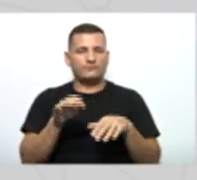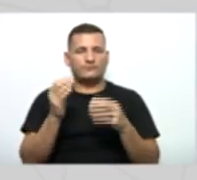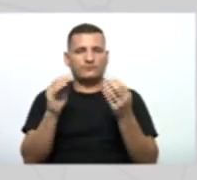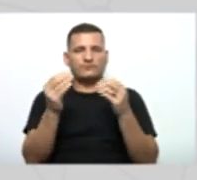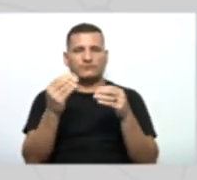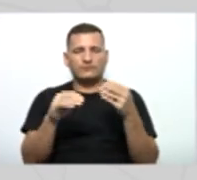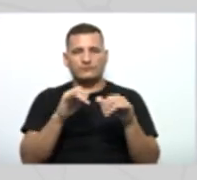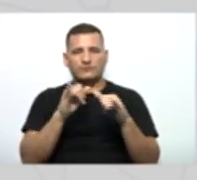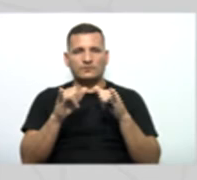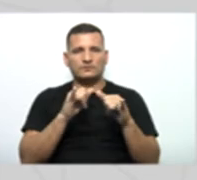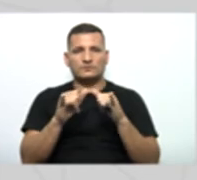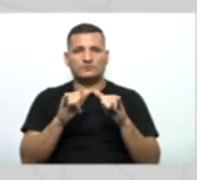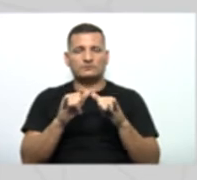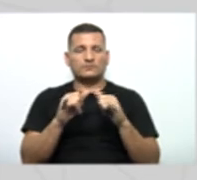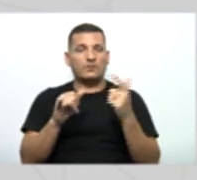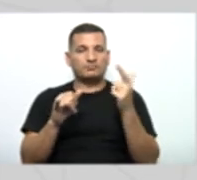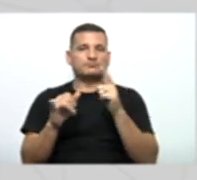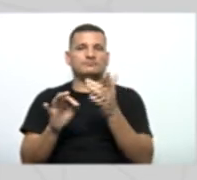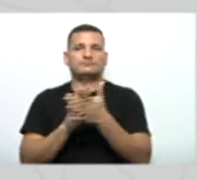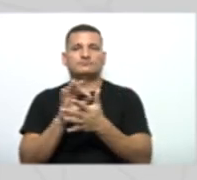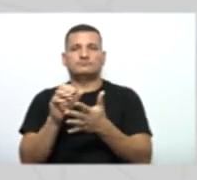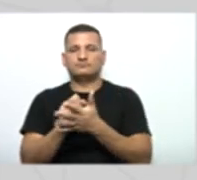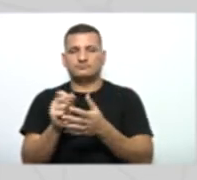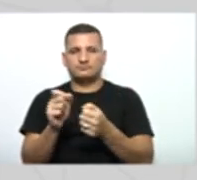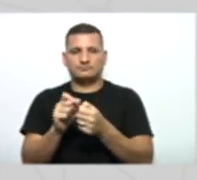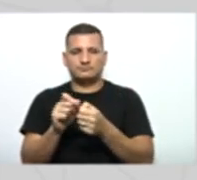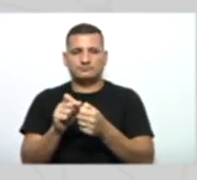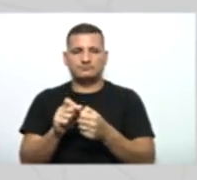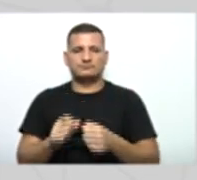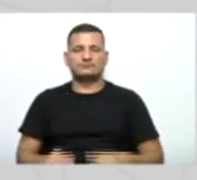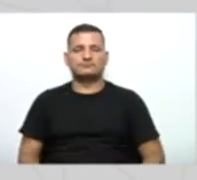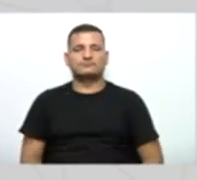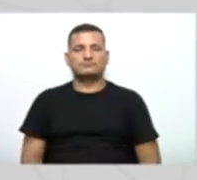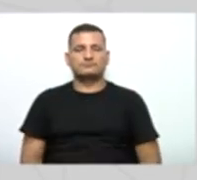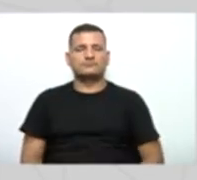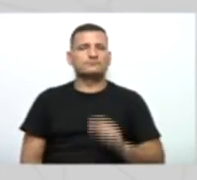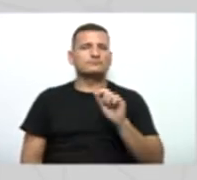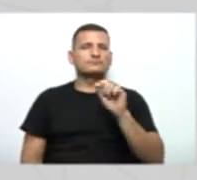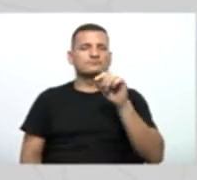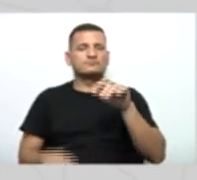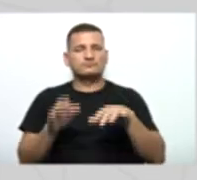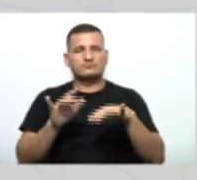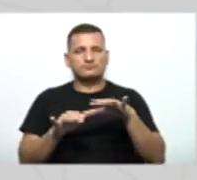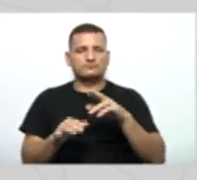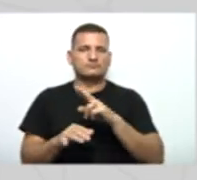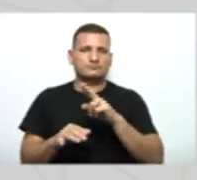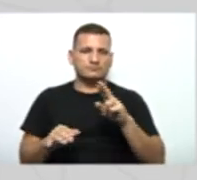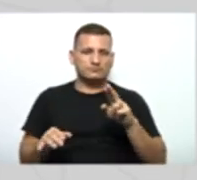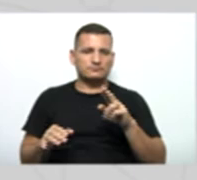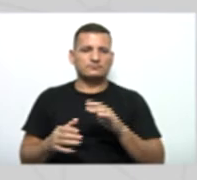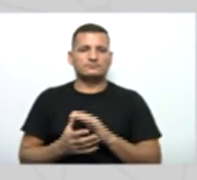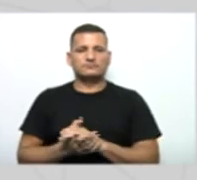lá para poder realizar o seu cadastro como usuário. O que que você digita? Você digita seu nome.